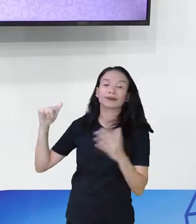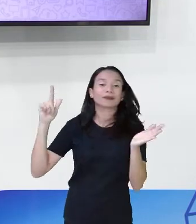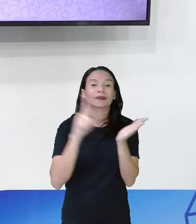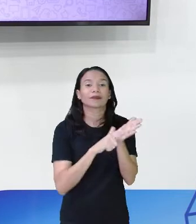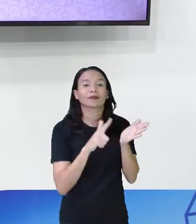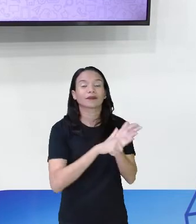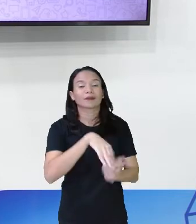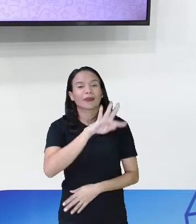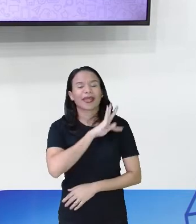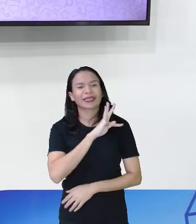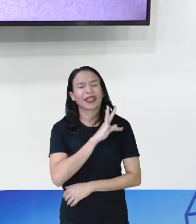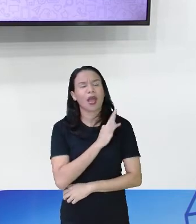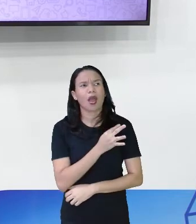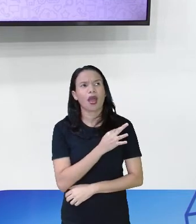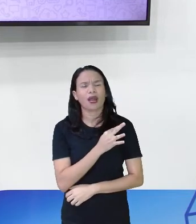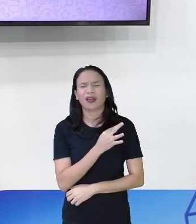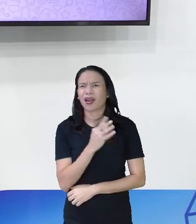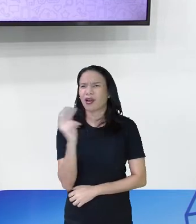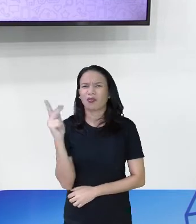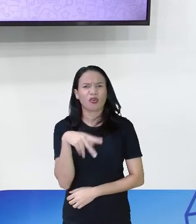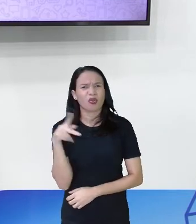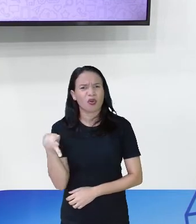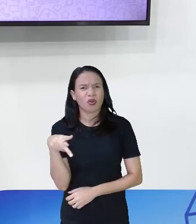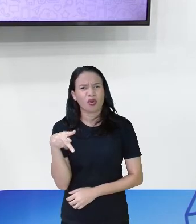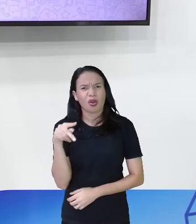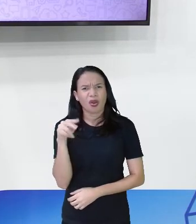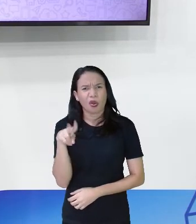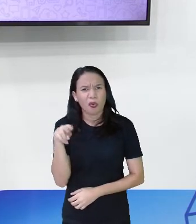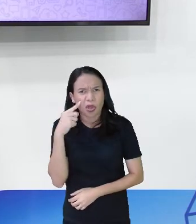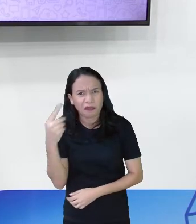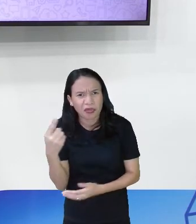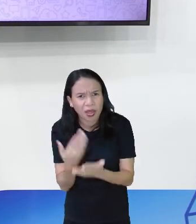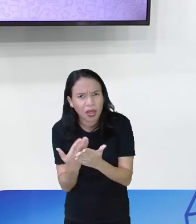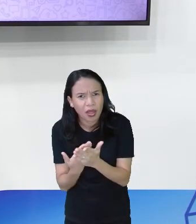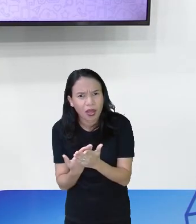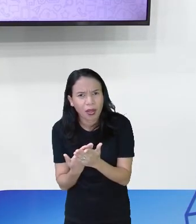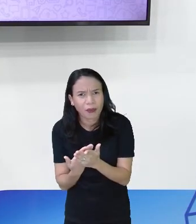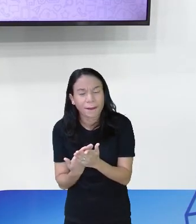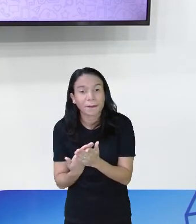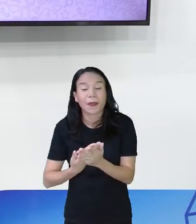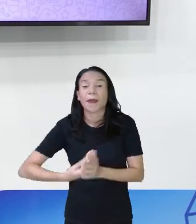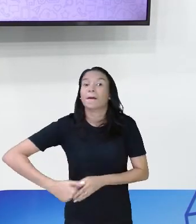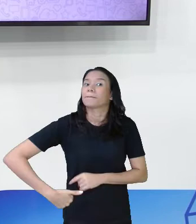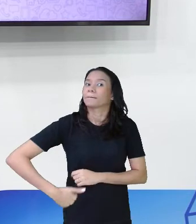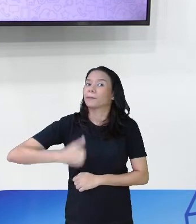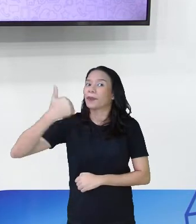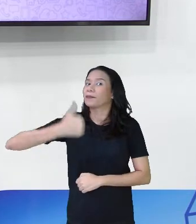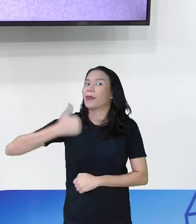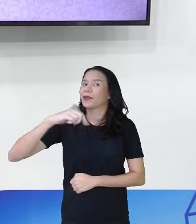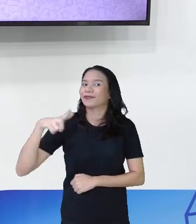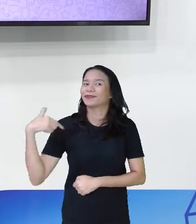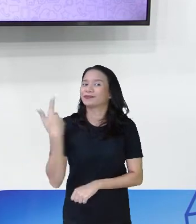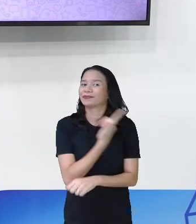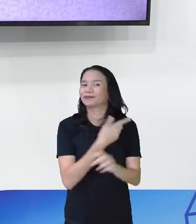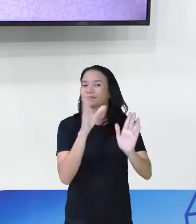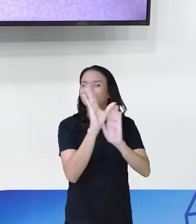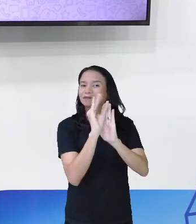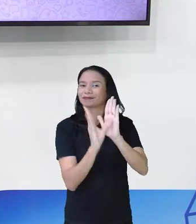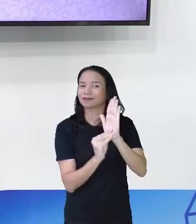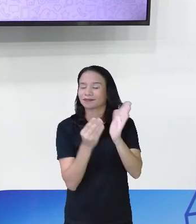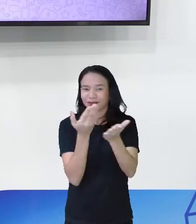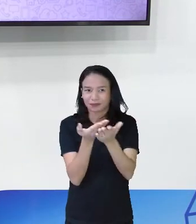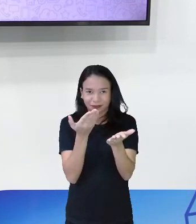técnica. Eita, professora, eu nunca vi essa aula aqui no Educa Recife, verdade? Primeira vez que vamos trabalhar este